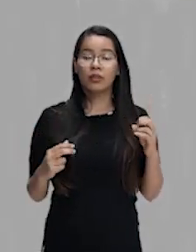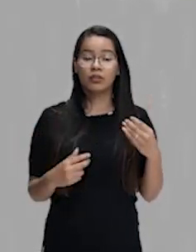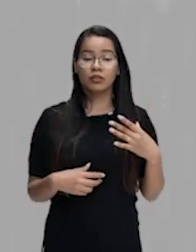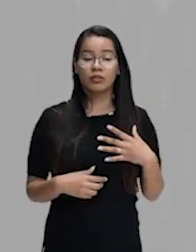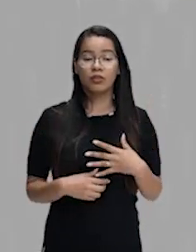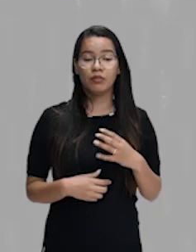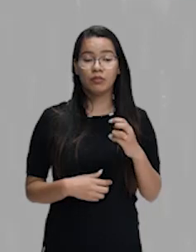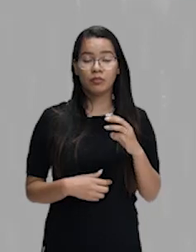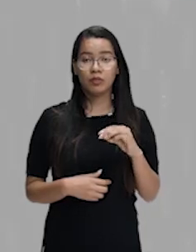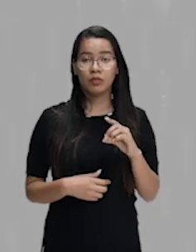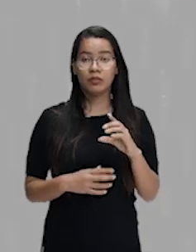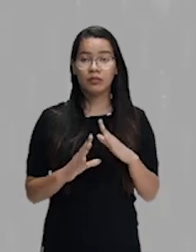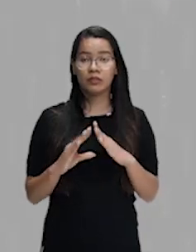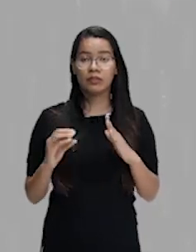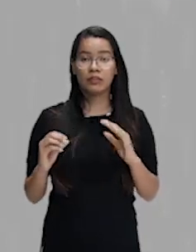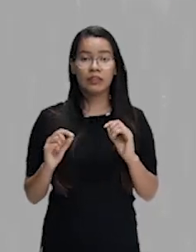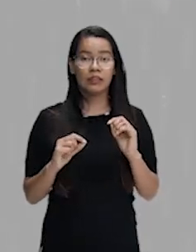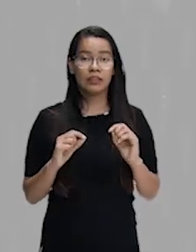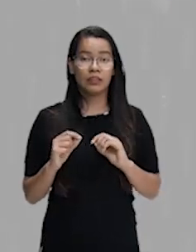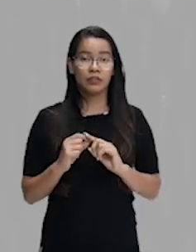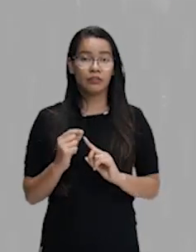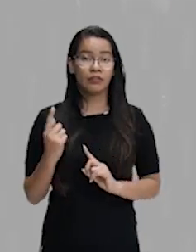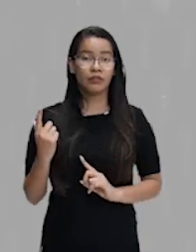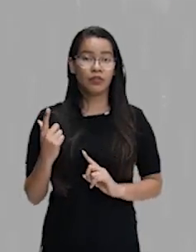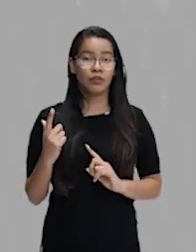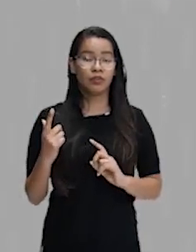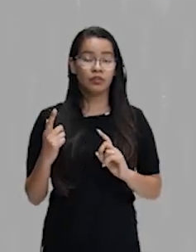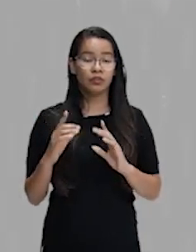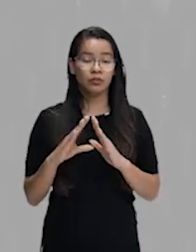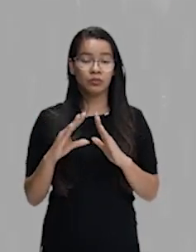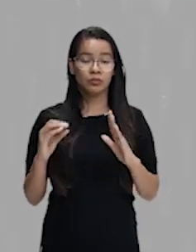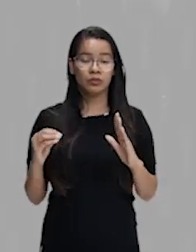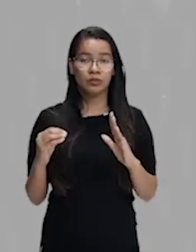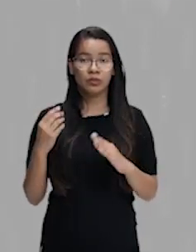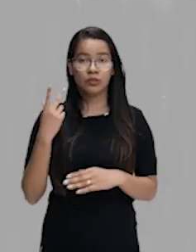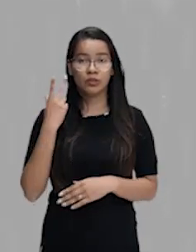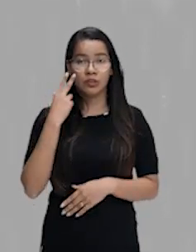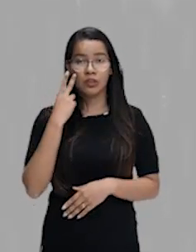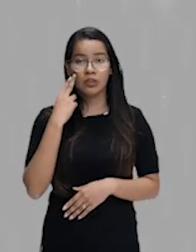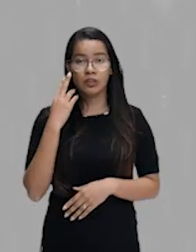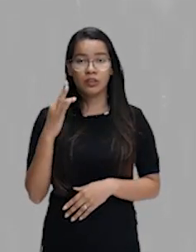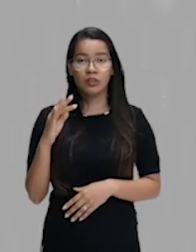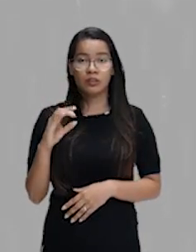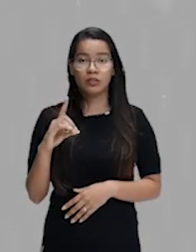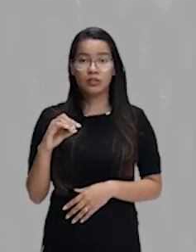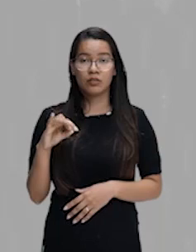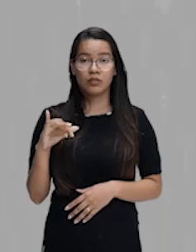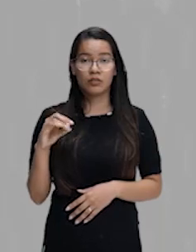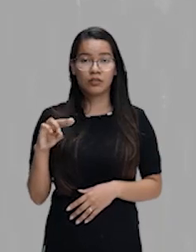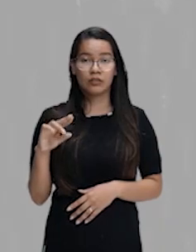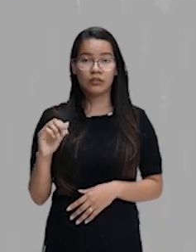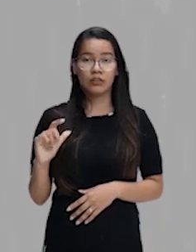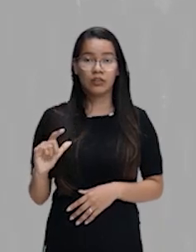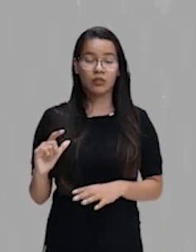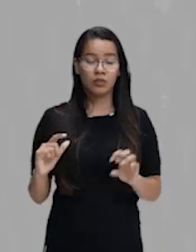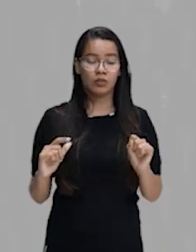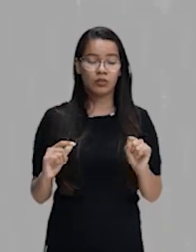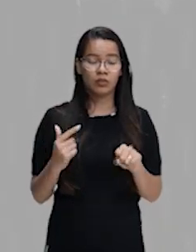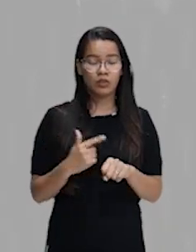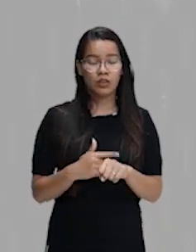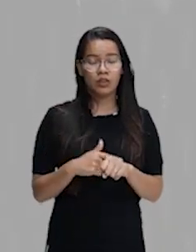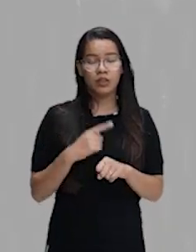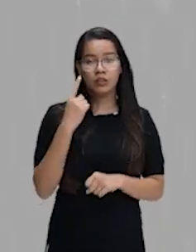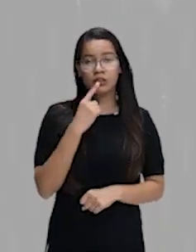novas modalidades, que fogem daquele modelo tradicional. O que é o modelo tradicional mesmo? 8 horas de trabalho